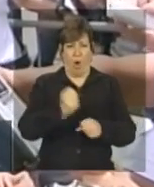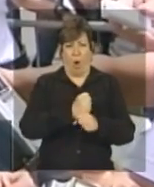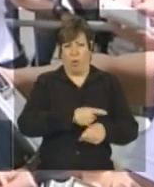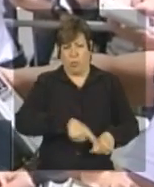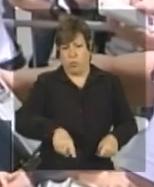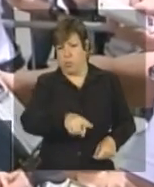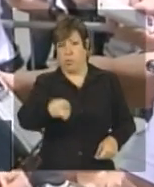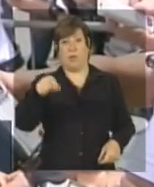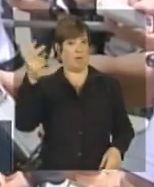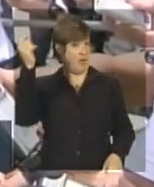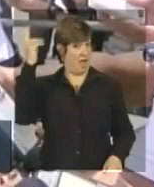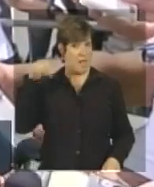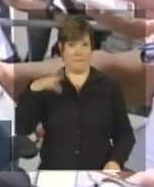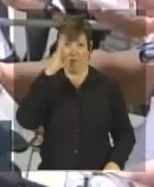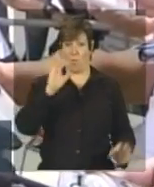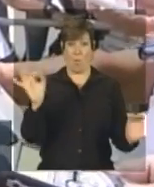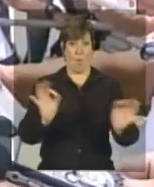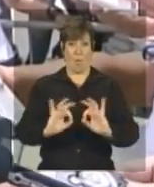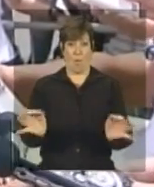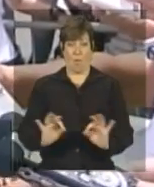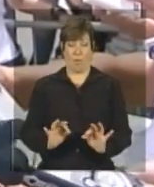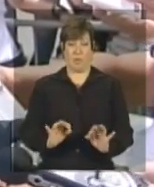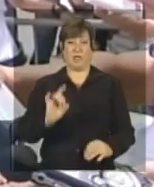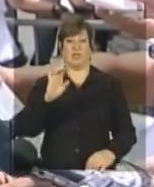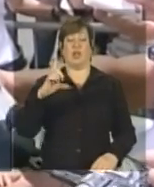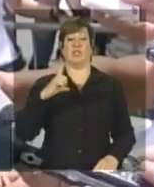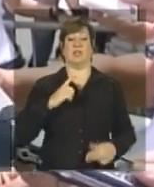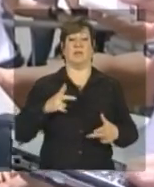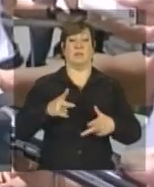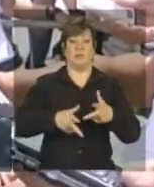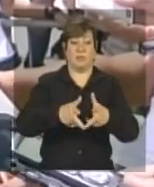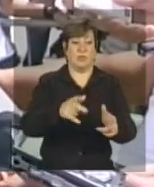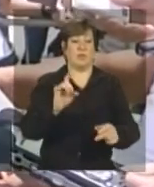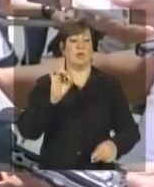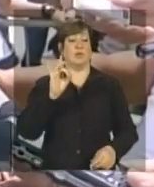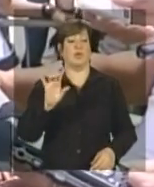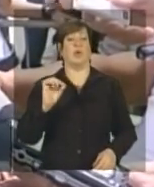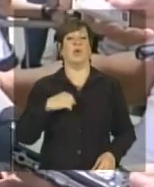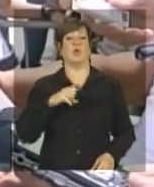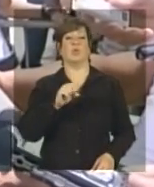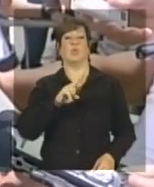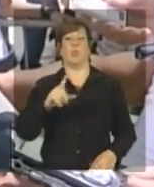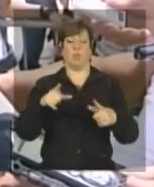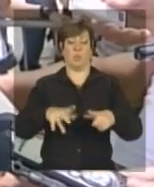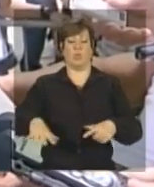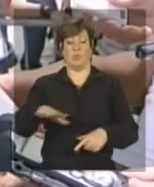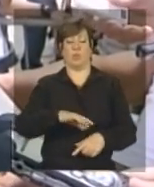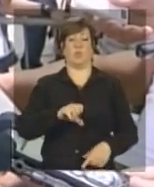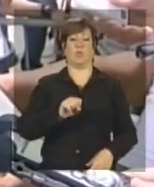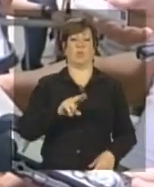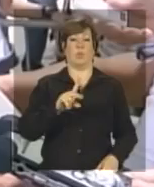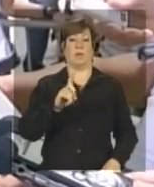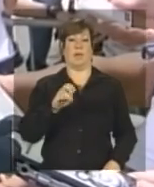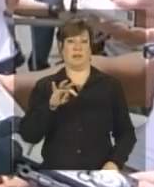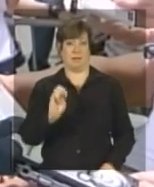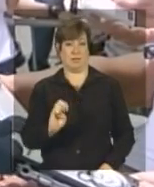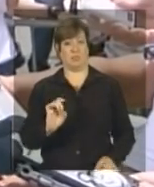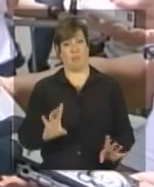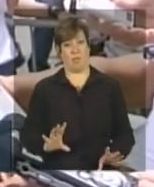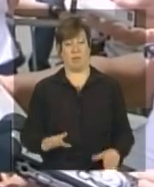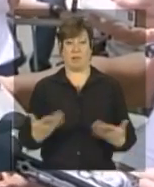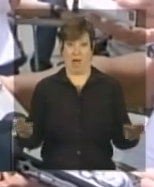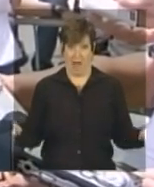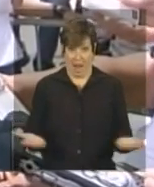não existia no Brasil. Você só tinha ferrovias mesmo de porte lá no sul, no sudeste. Agora,